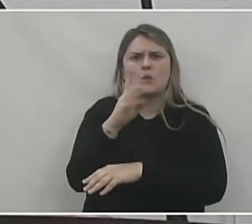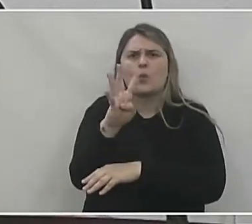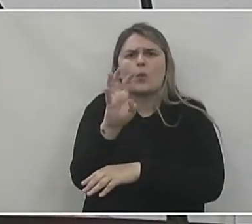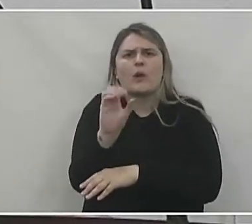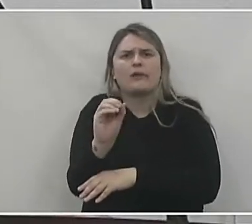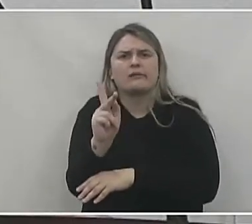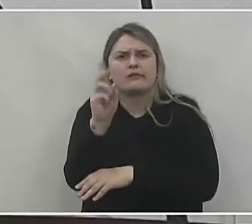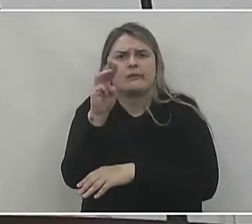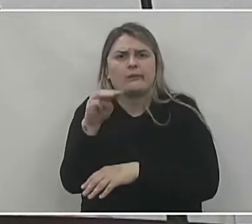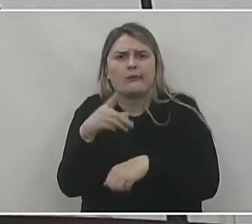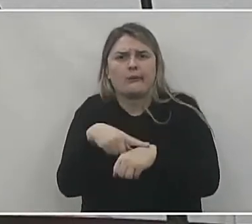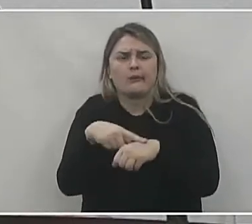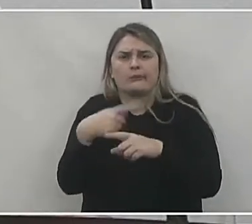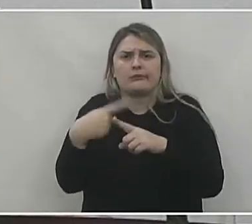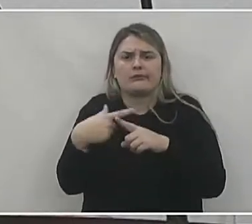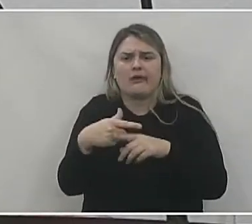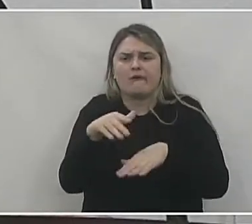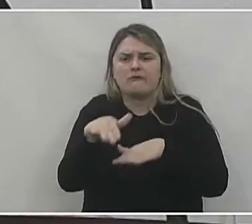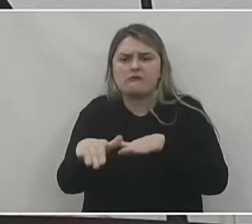km por hora, porque